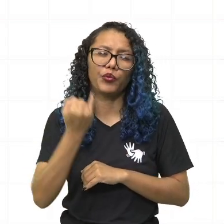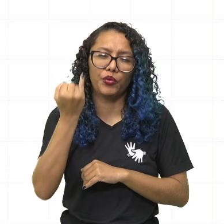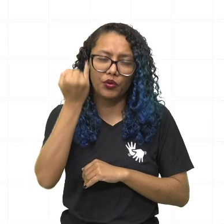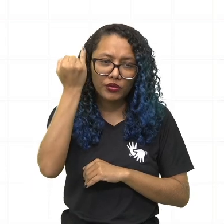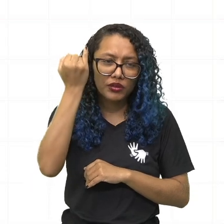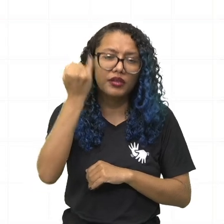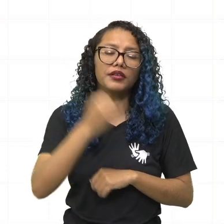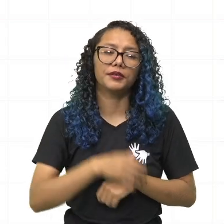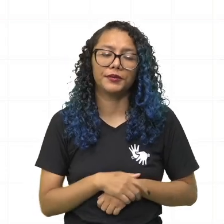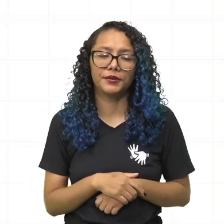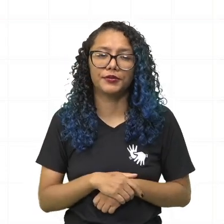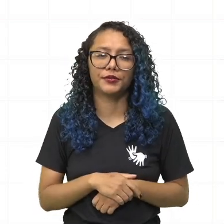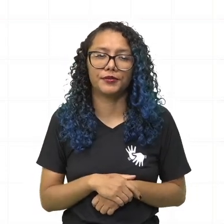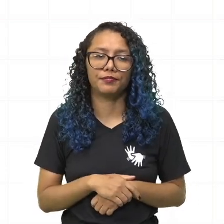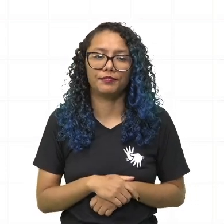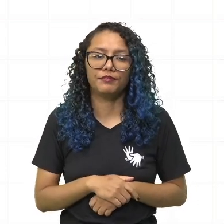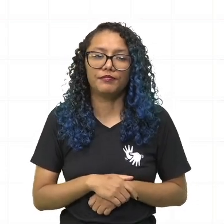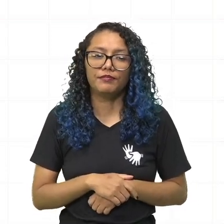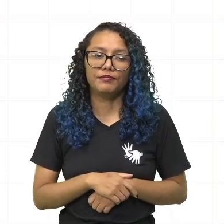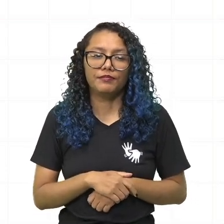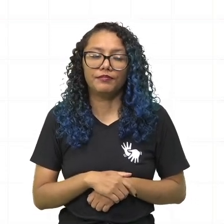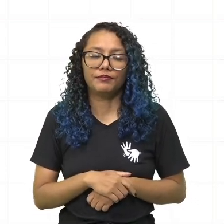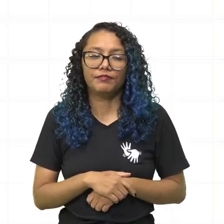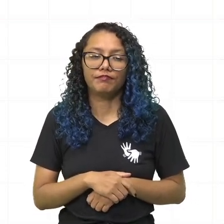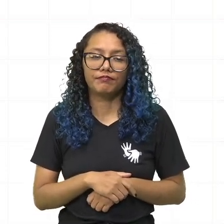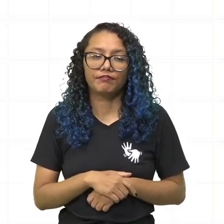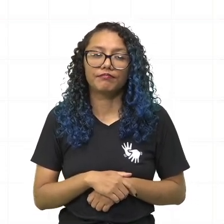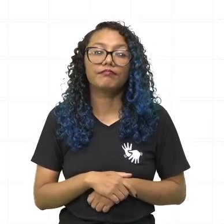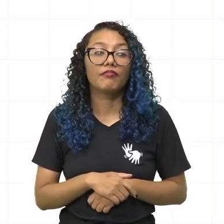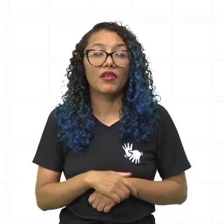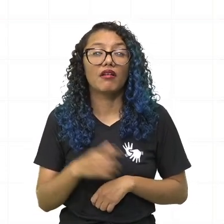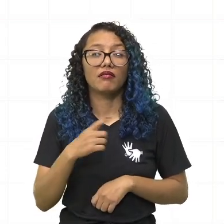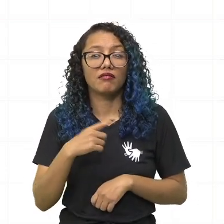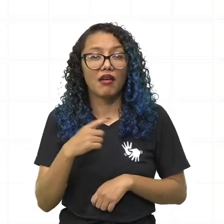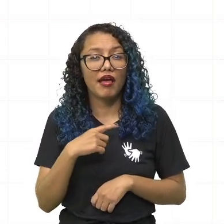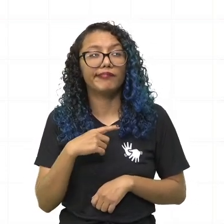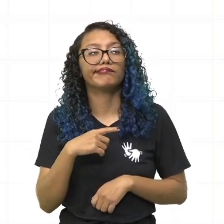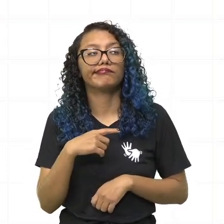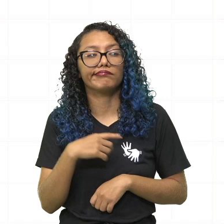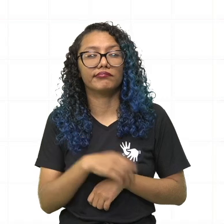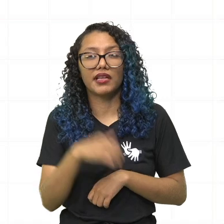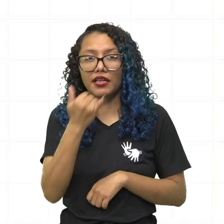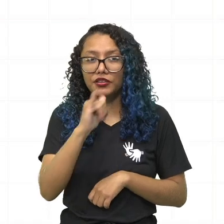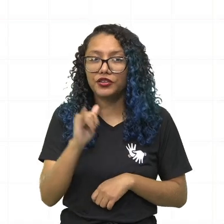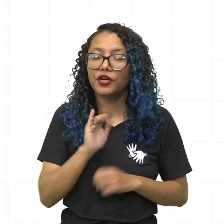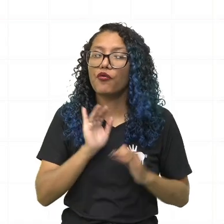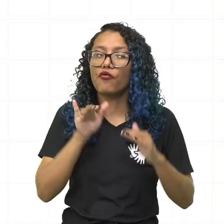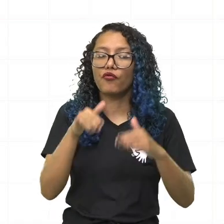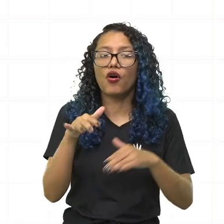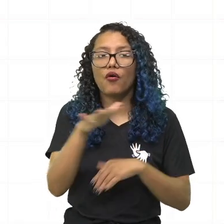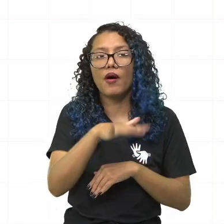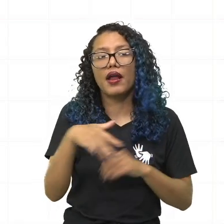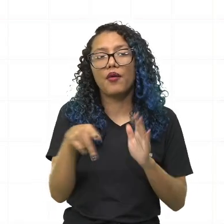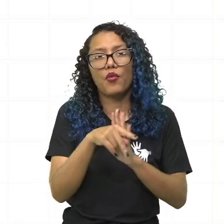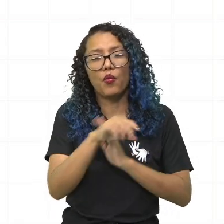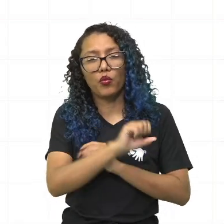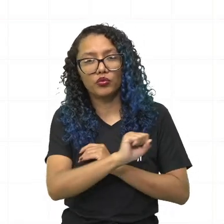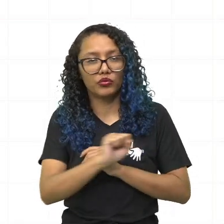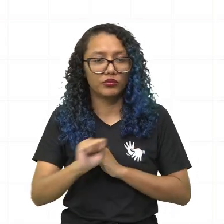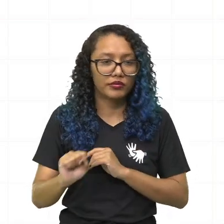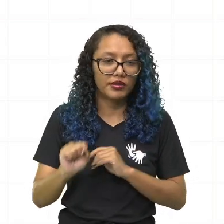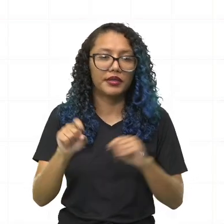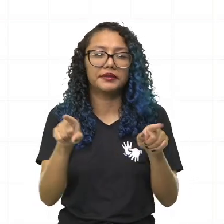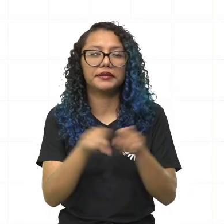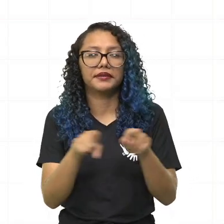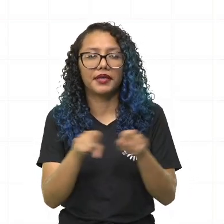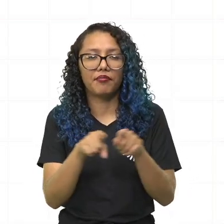também essa produção de energia para o sudeste do Brasil, né? Para as pessoas que moram por lá também. A